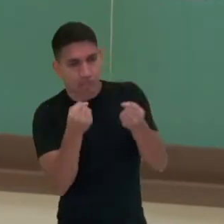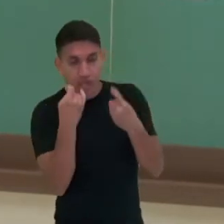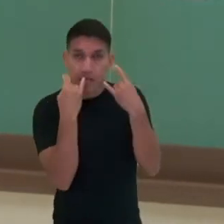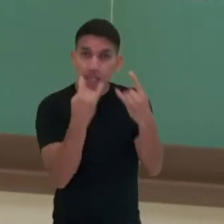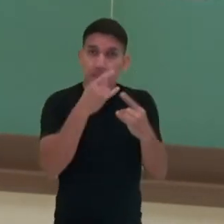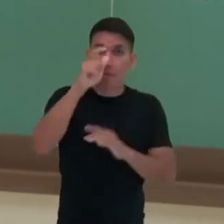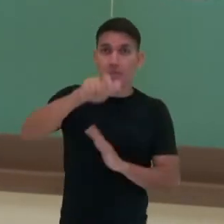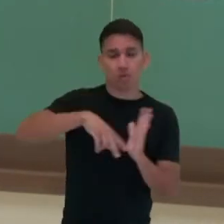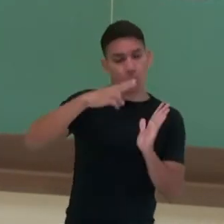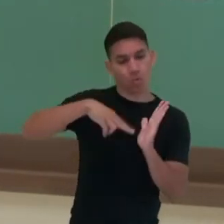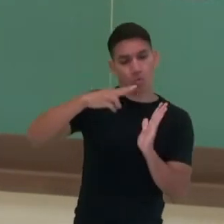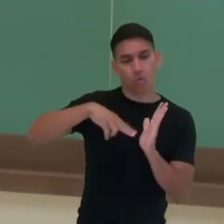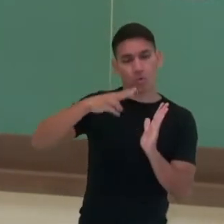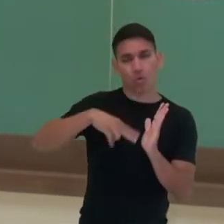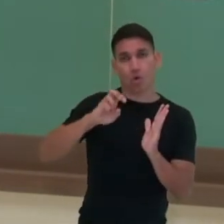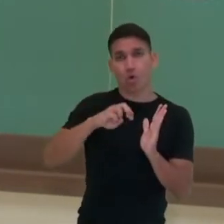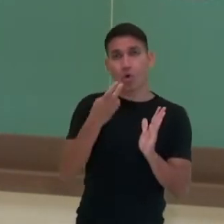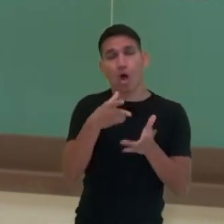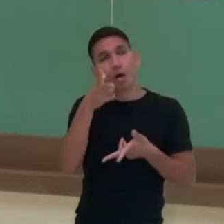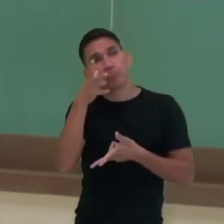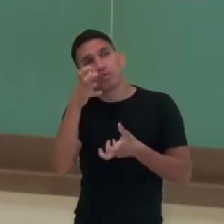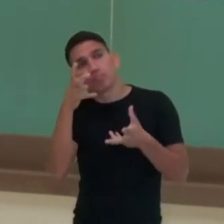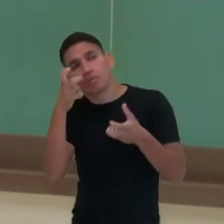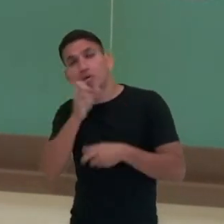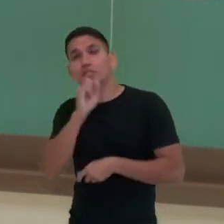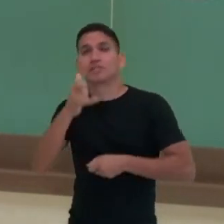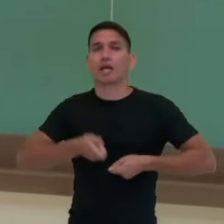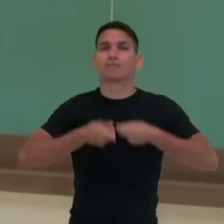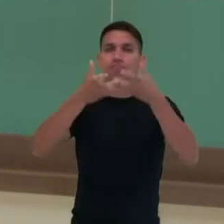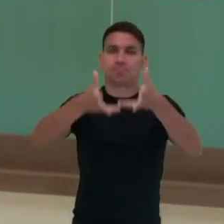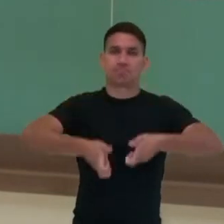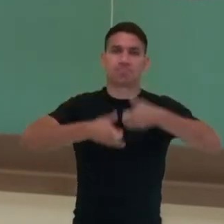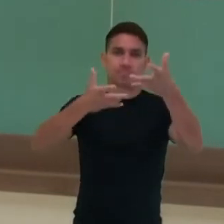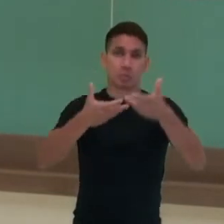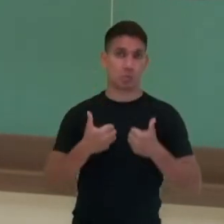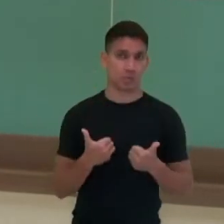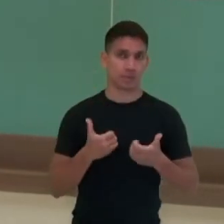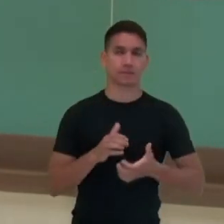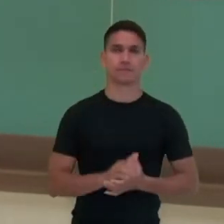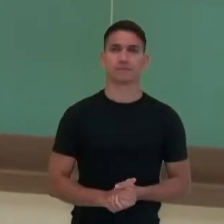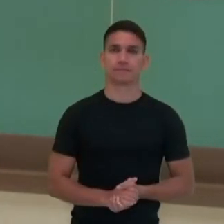daquele leitor ou daquele ouvinte se o caso for contado, certo?